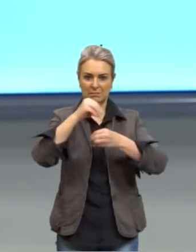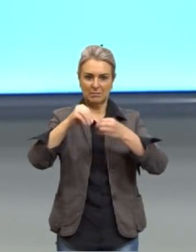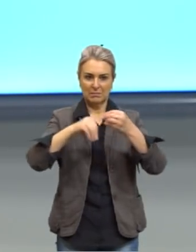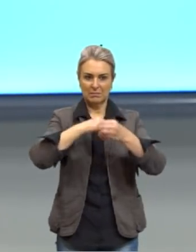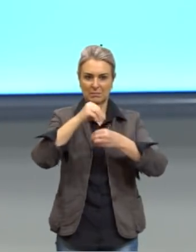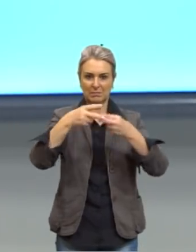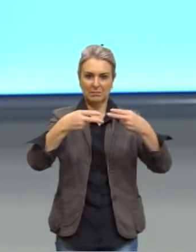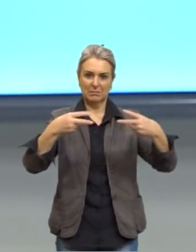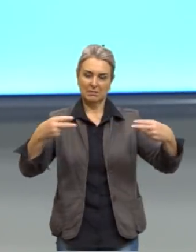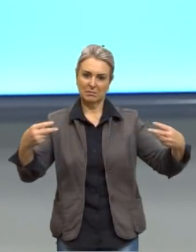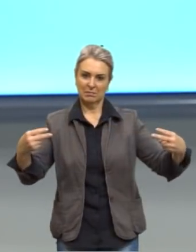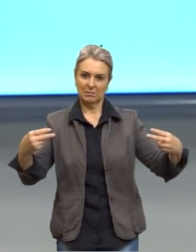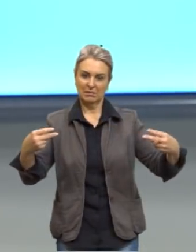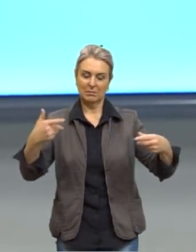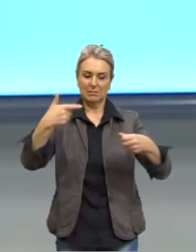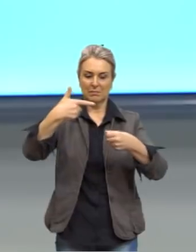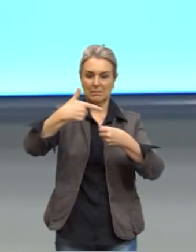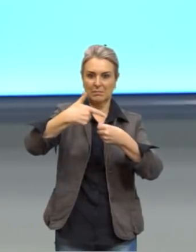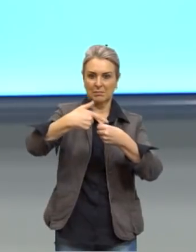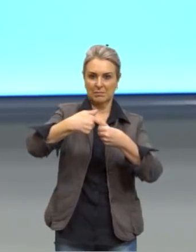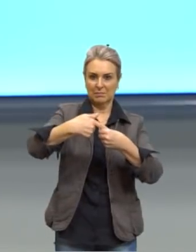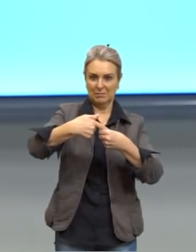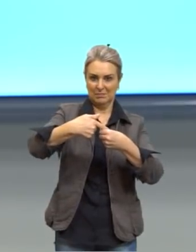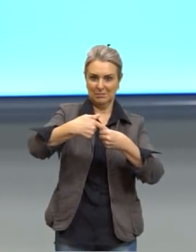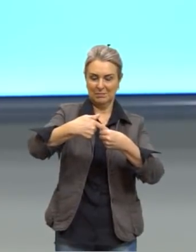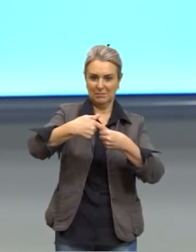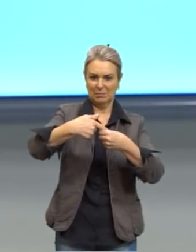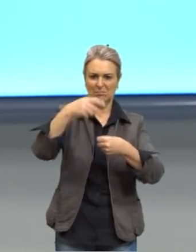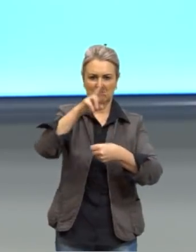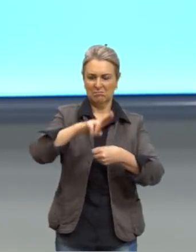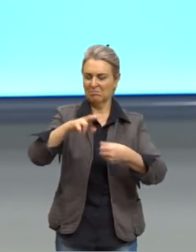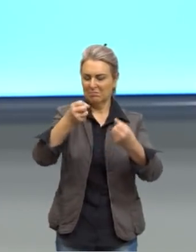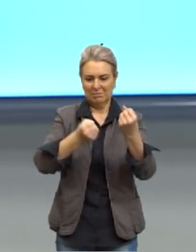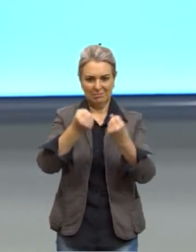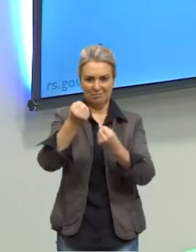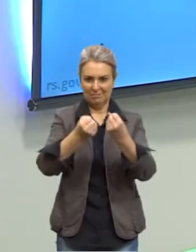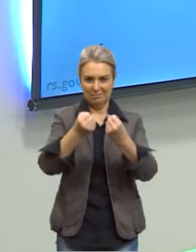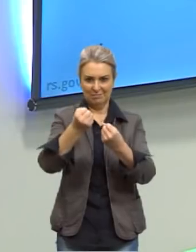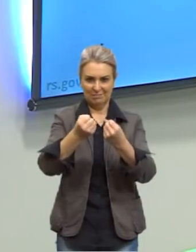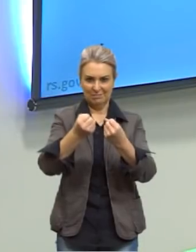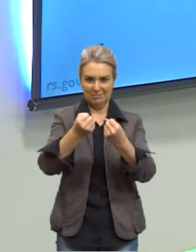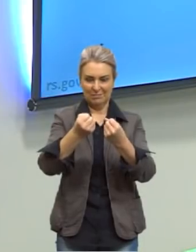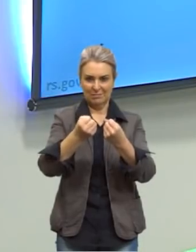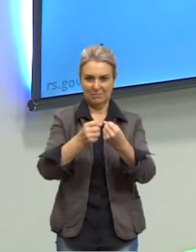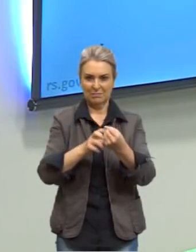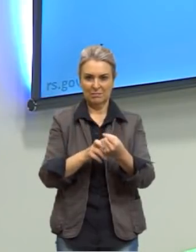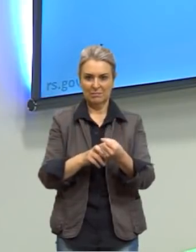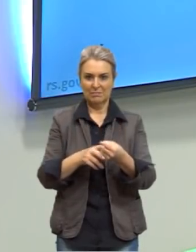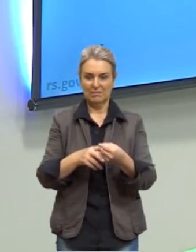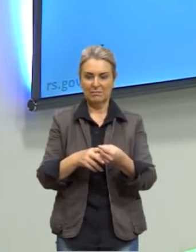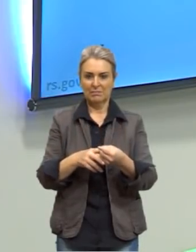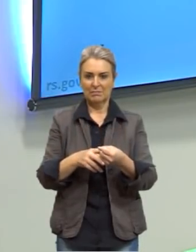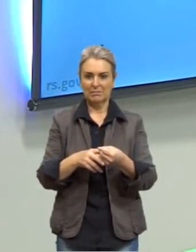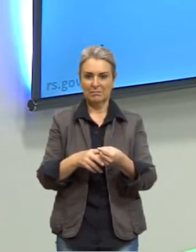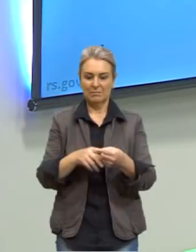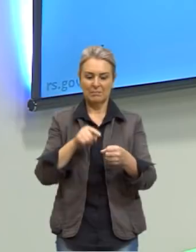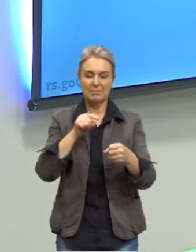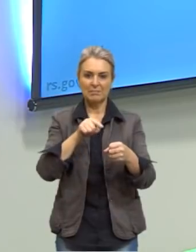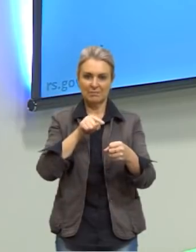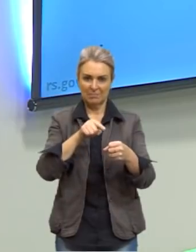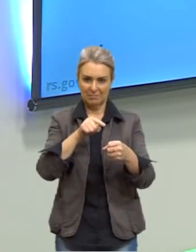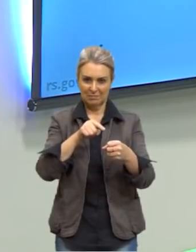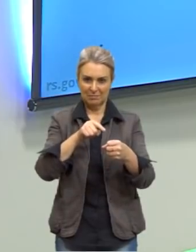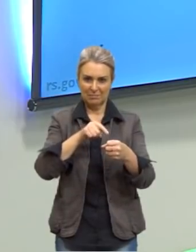gasolina que eu tô representando pelo hexano a gasolina que a gente utiliza nos carros ela geralmente ela geralmente não ela é